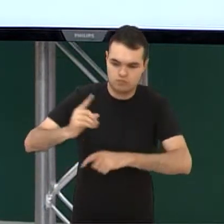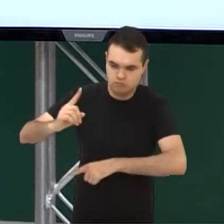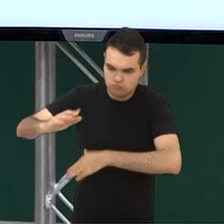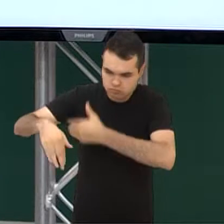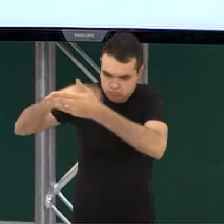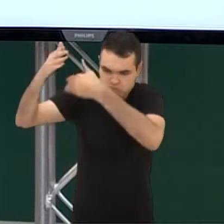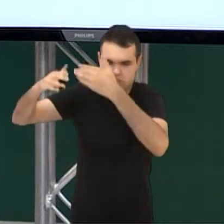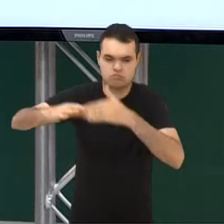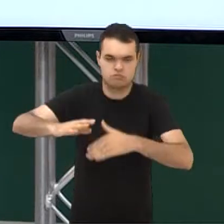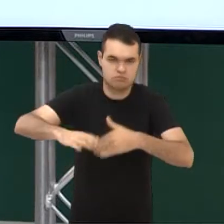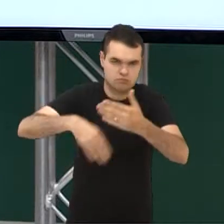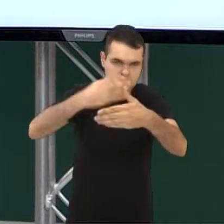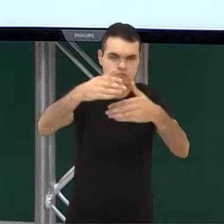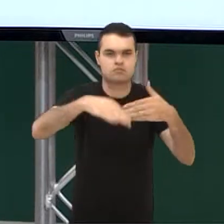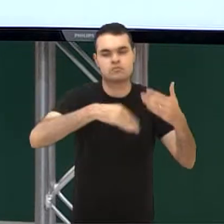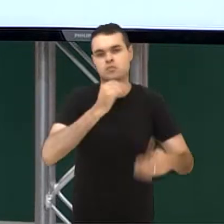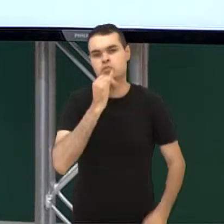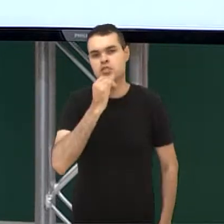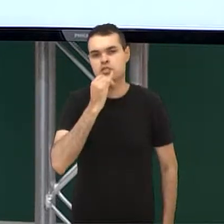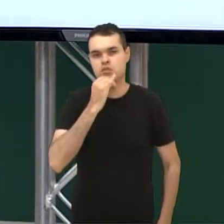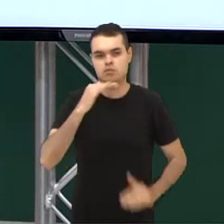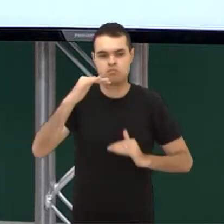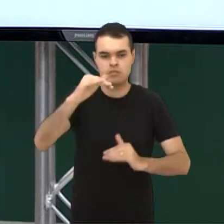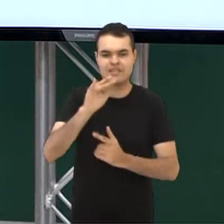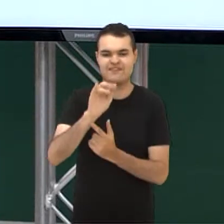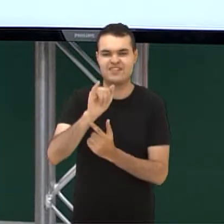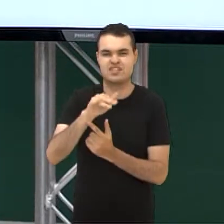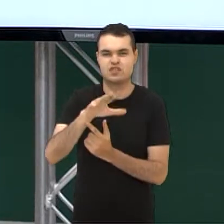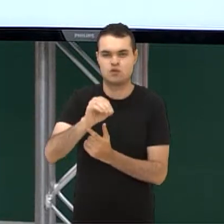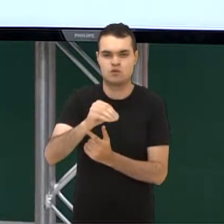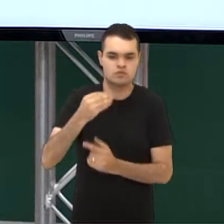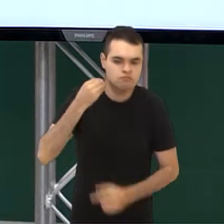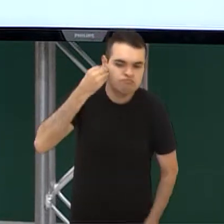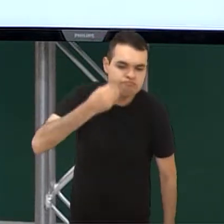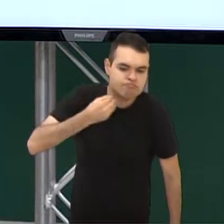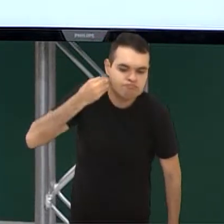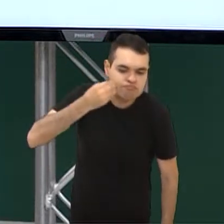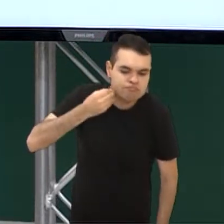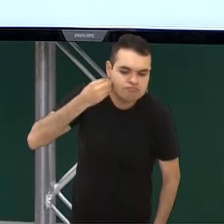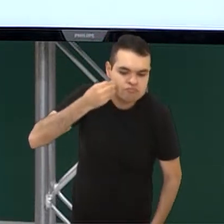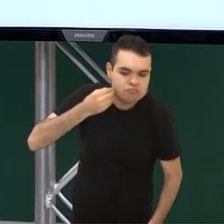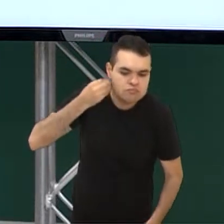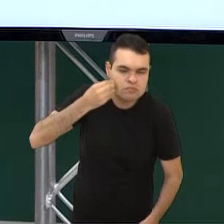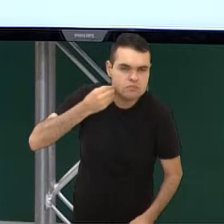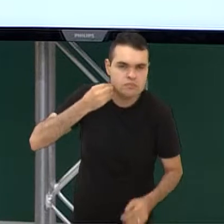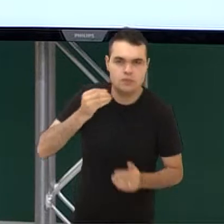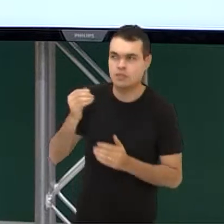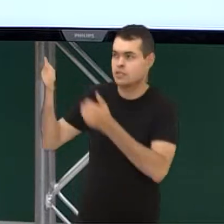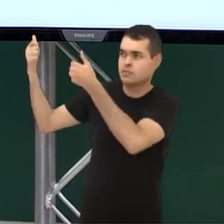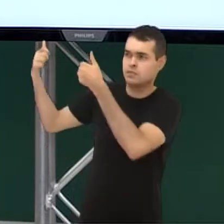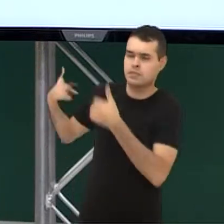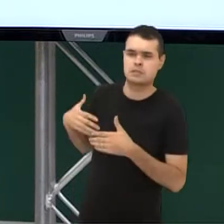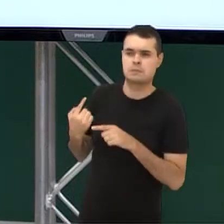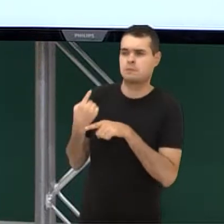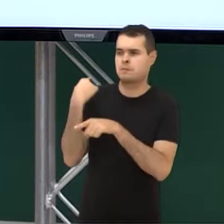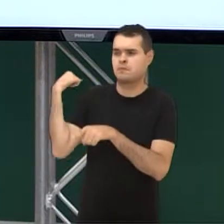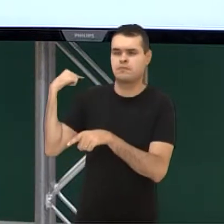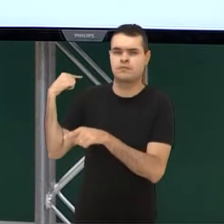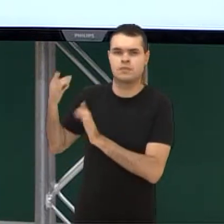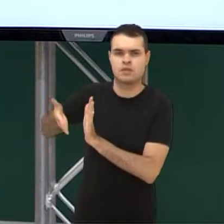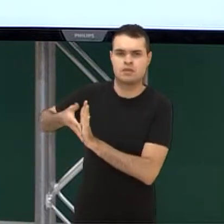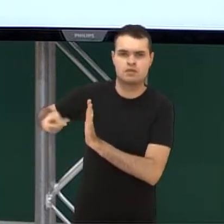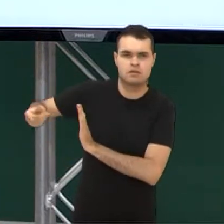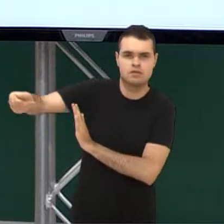voltando-se muito mais, por exemplo, para o plano físico, experimental, e deixando de lado explicações como aquela que era muito consagrada